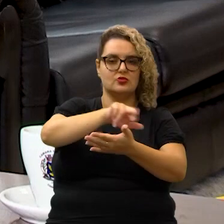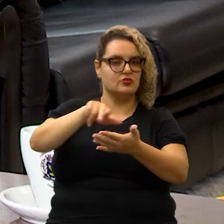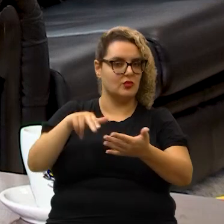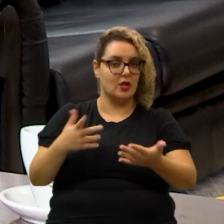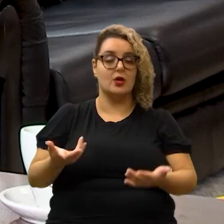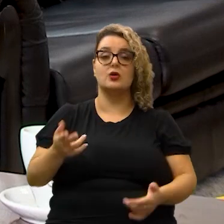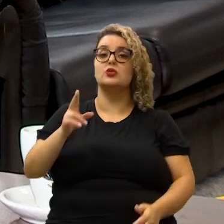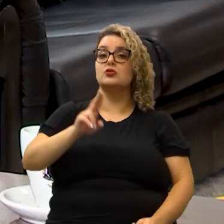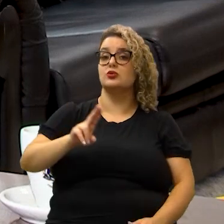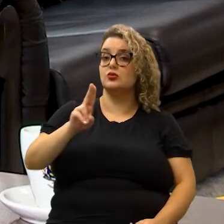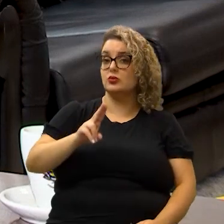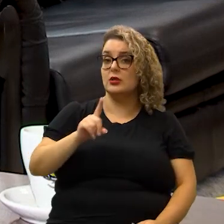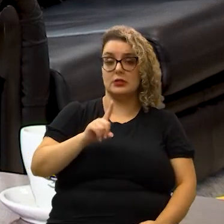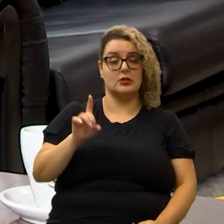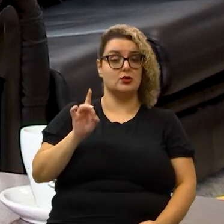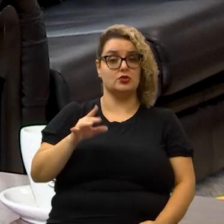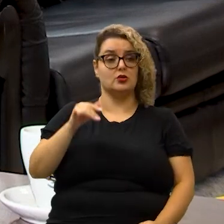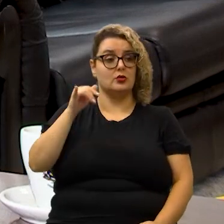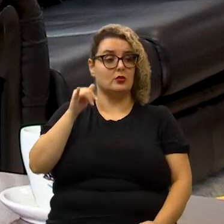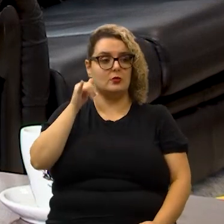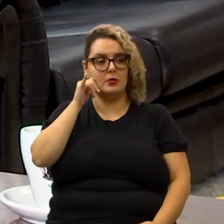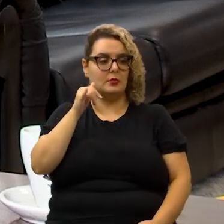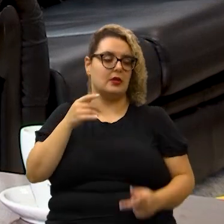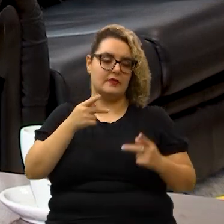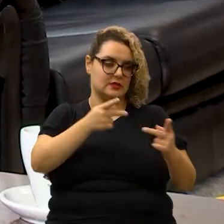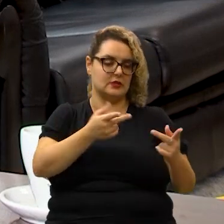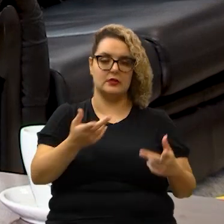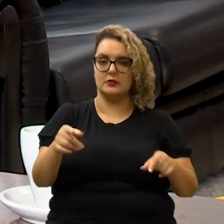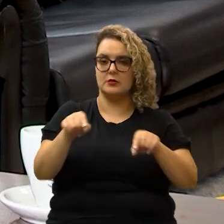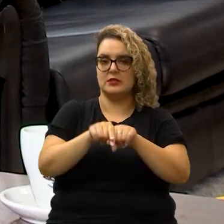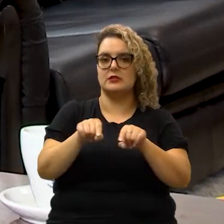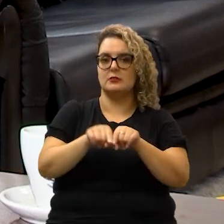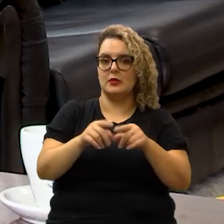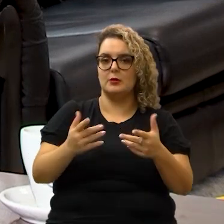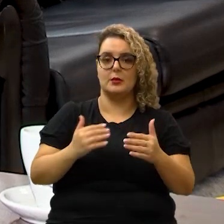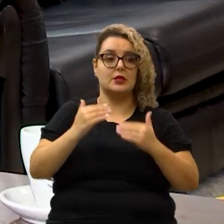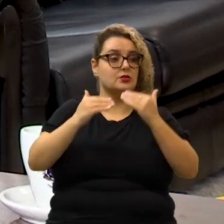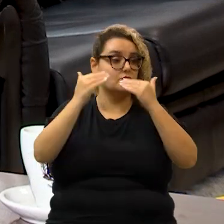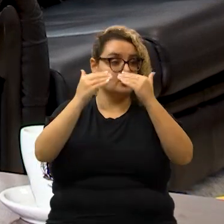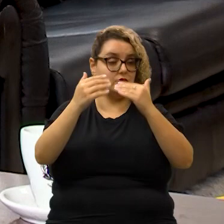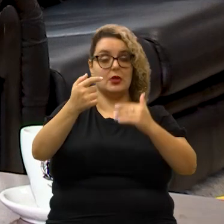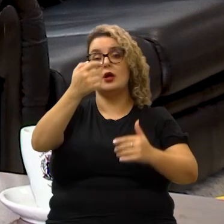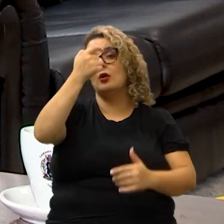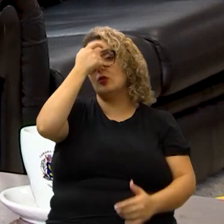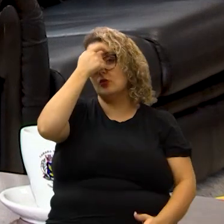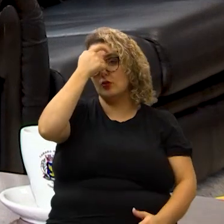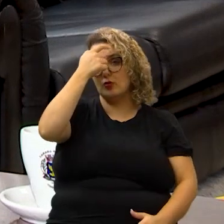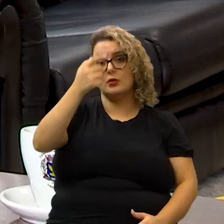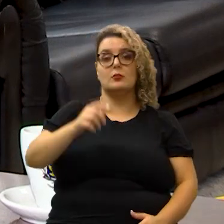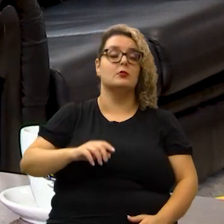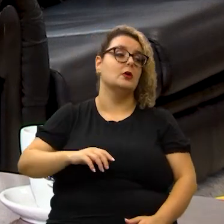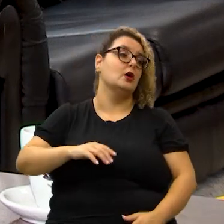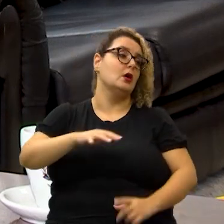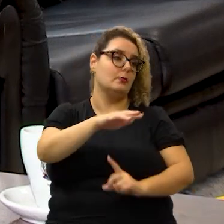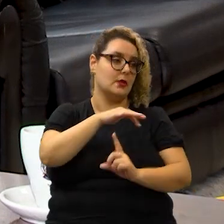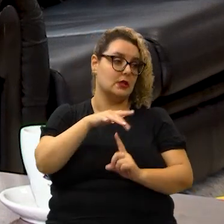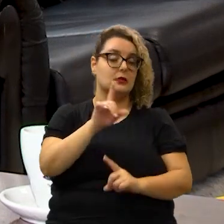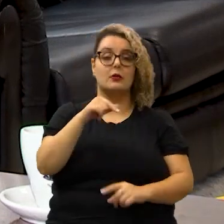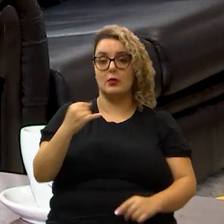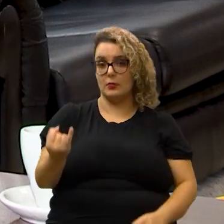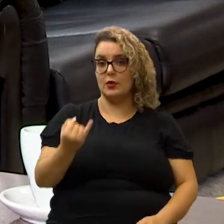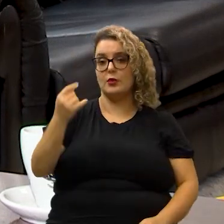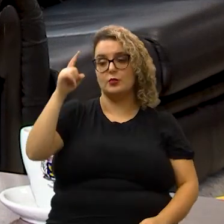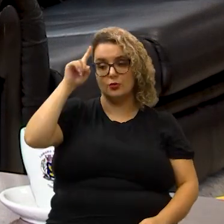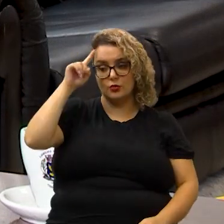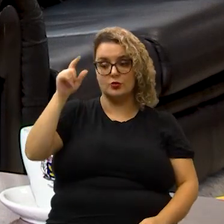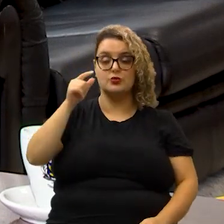aquilo não apenas para visitação, mas para desenvolvimento da consciência ambiental é fundamental. Então, no Dia da Água,